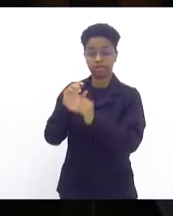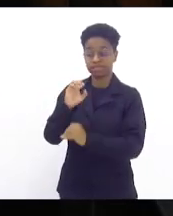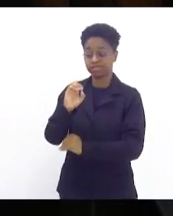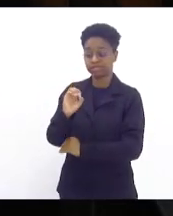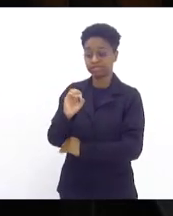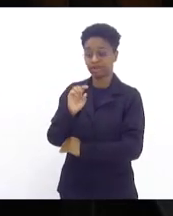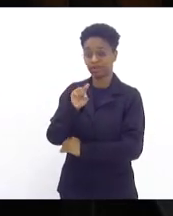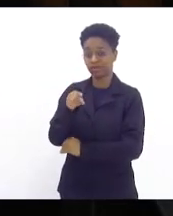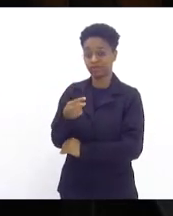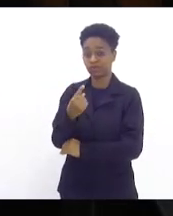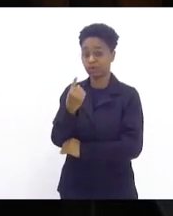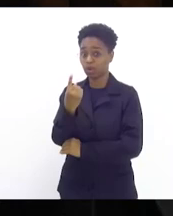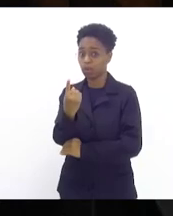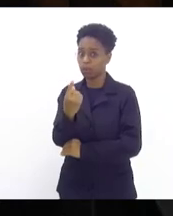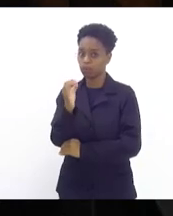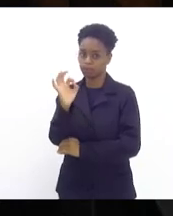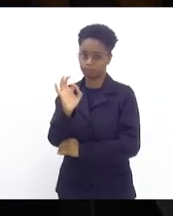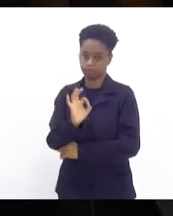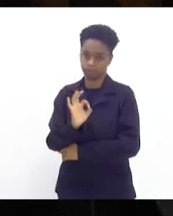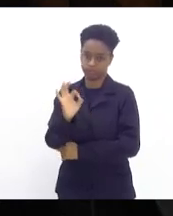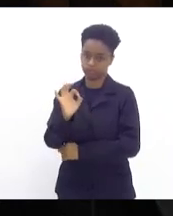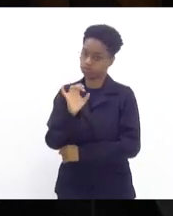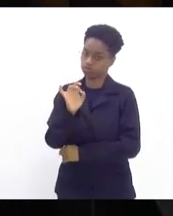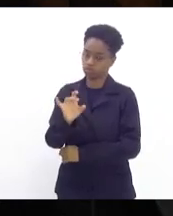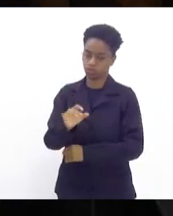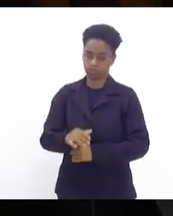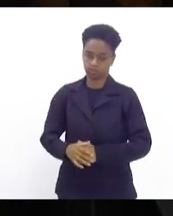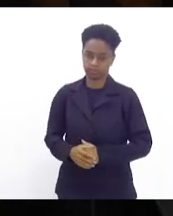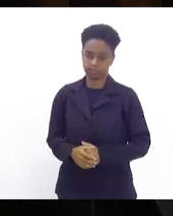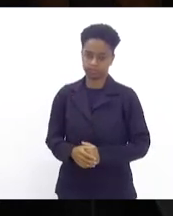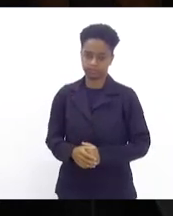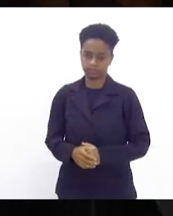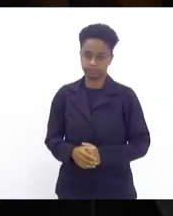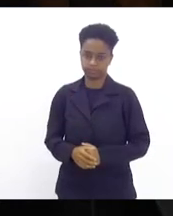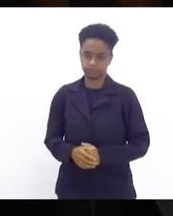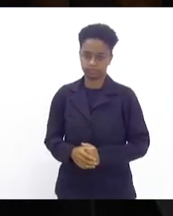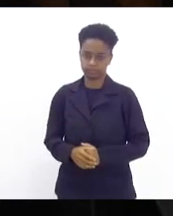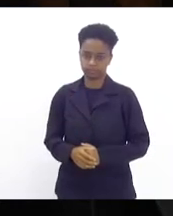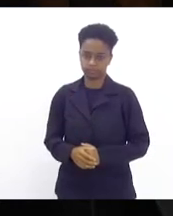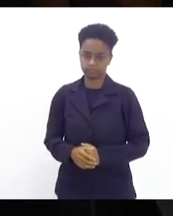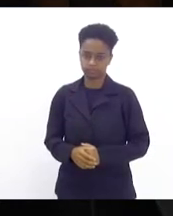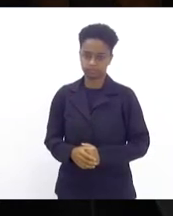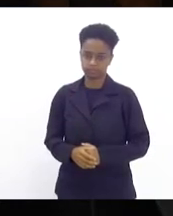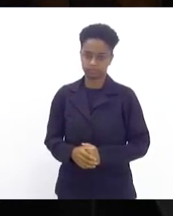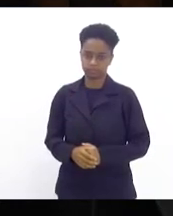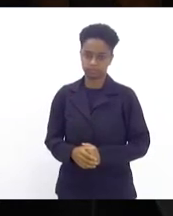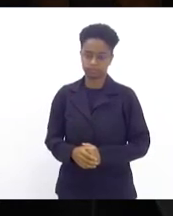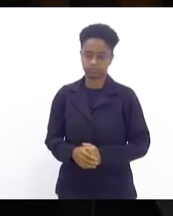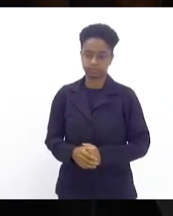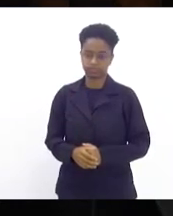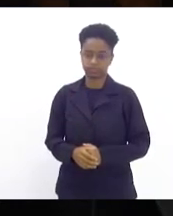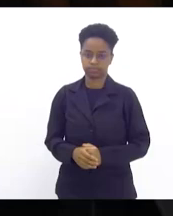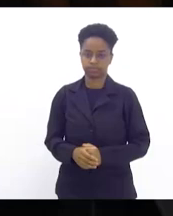0,1% a indústria e os serviços